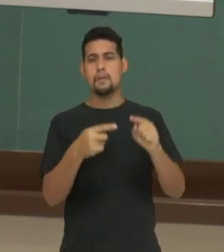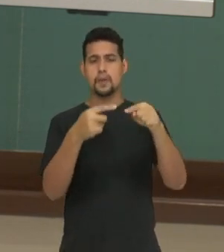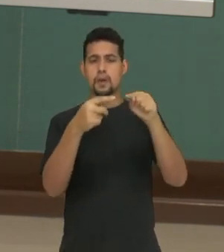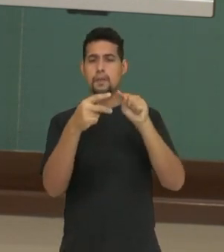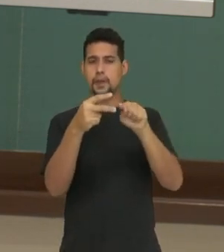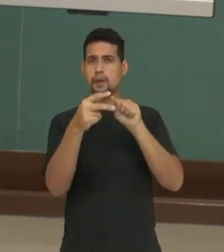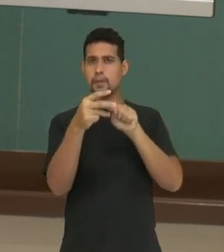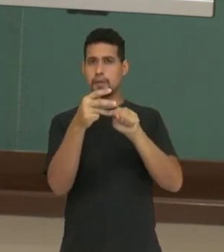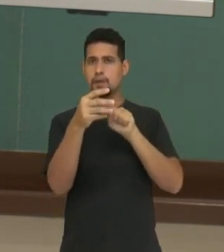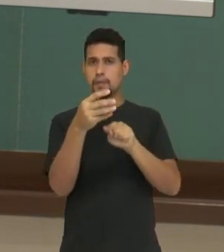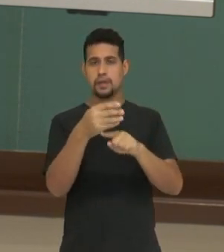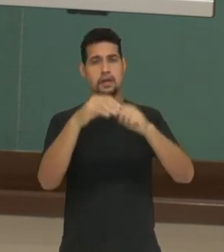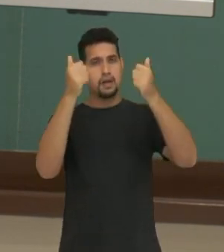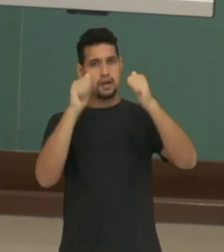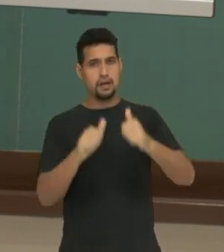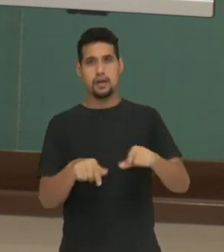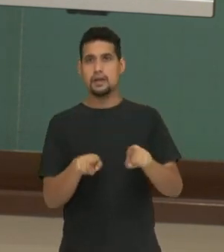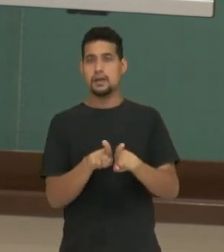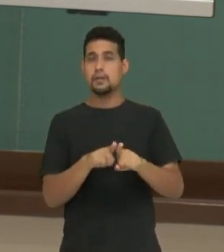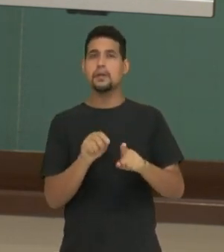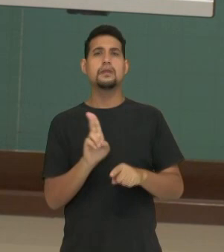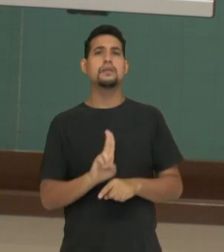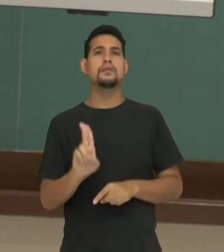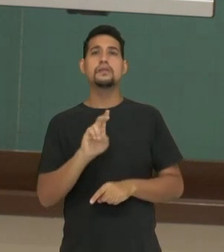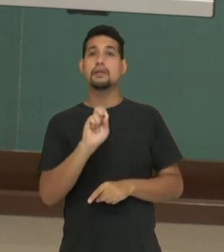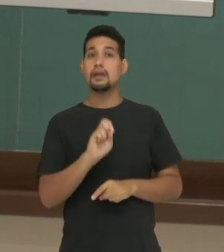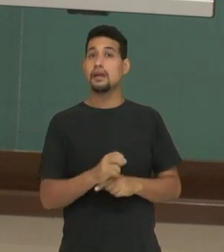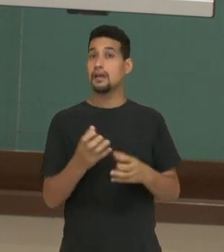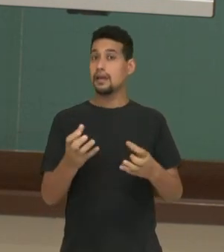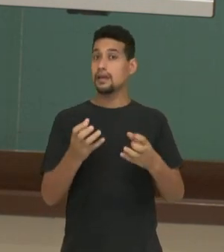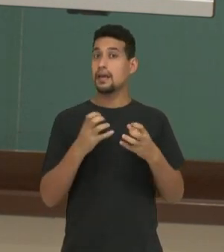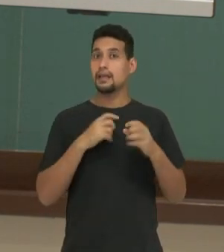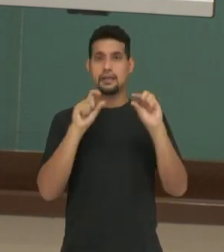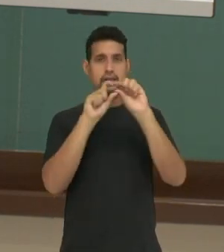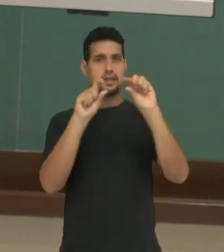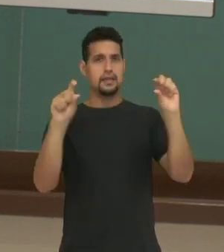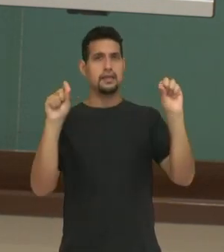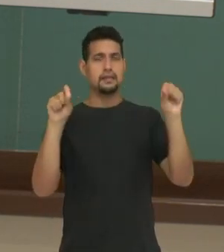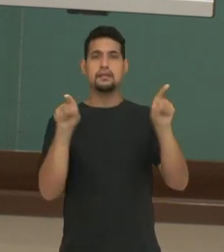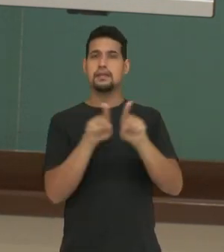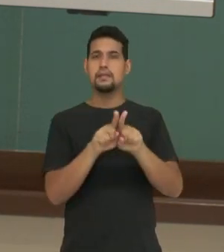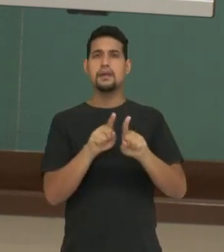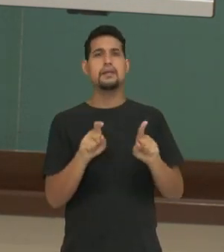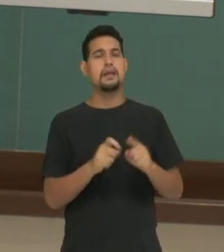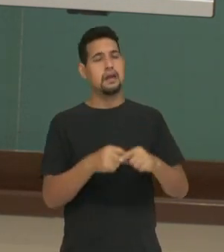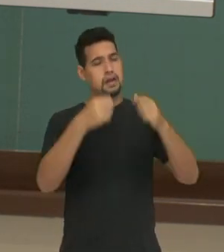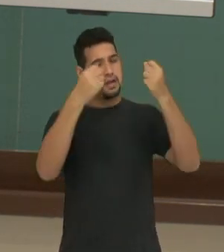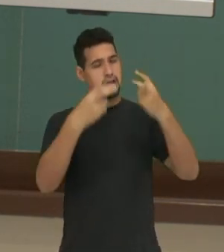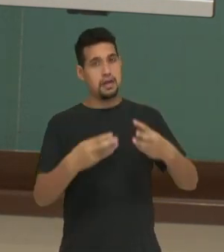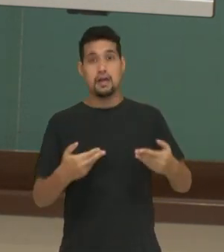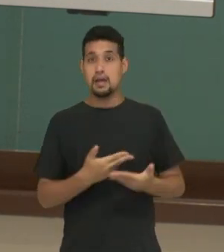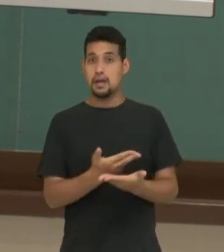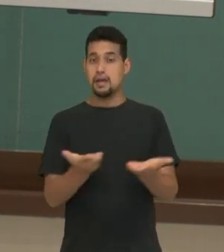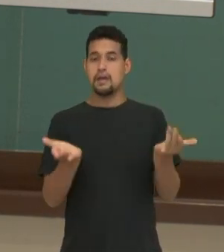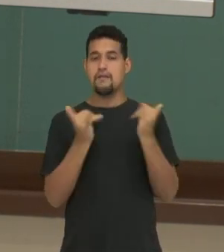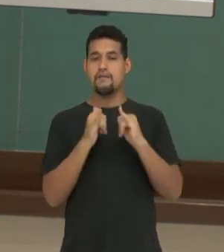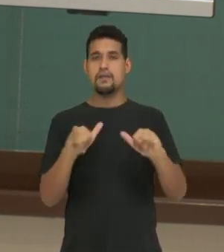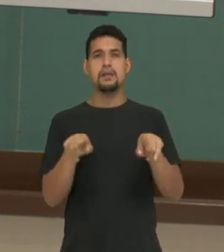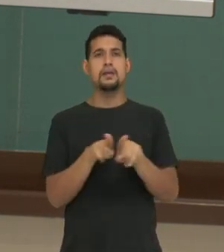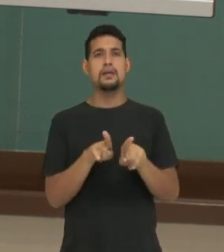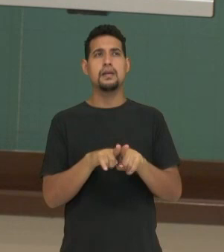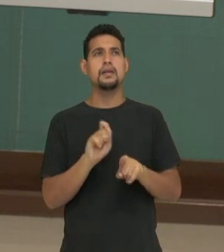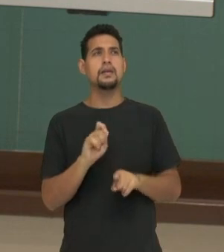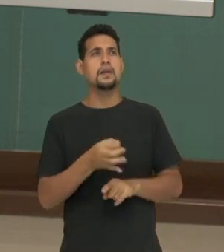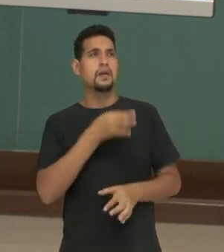avaliação do texto, né? E geralmente ele pede lá se ele quer que tenha título, né? Então isso vai estar explicitado para vocês no enunciado. A